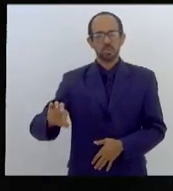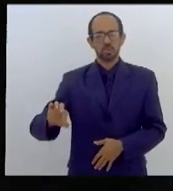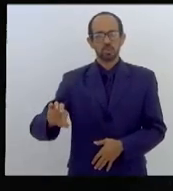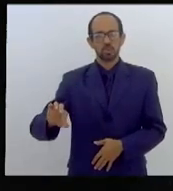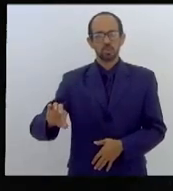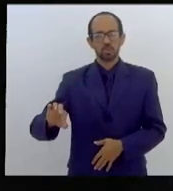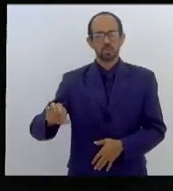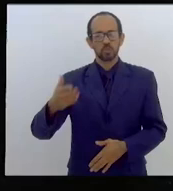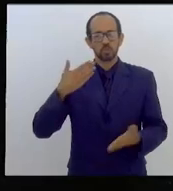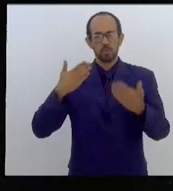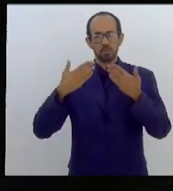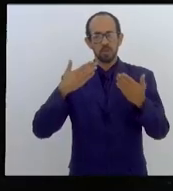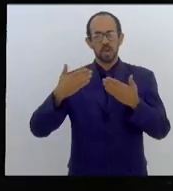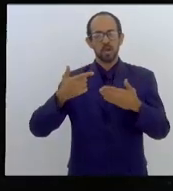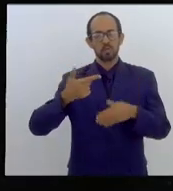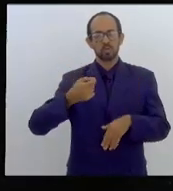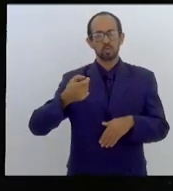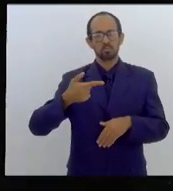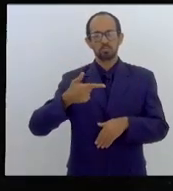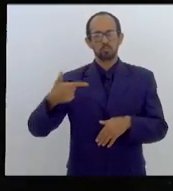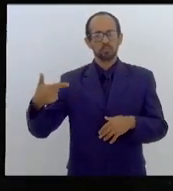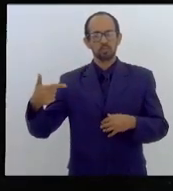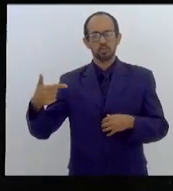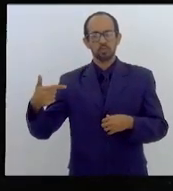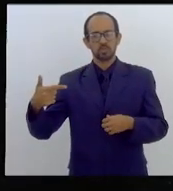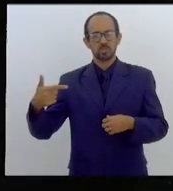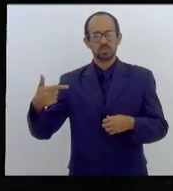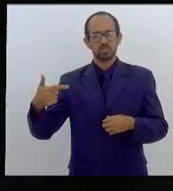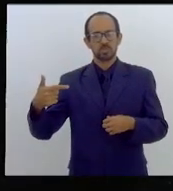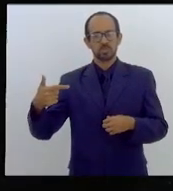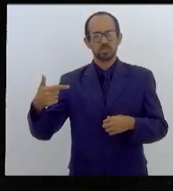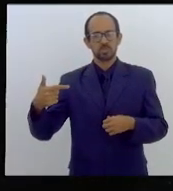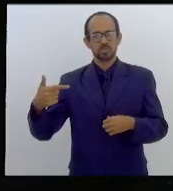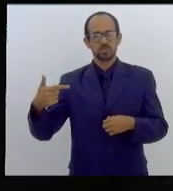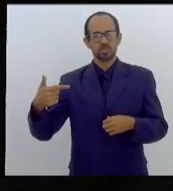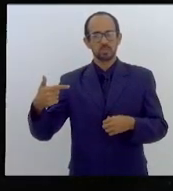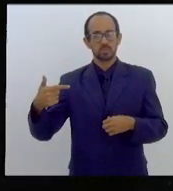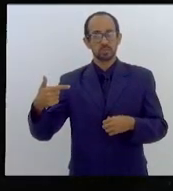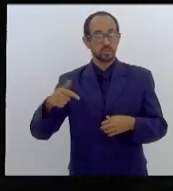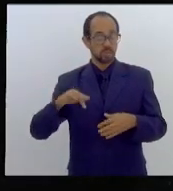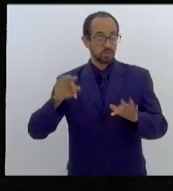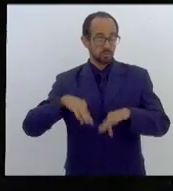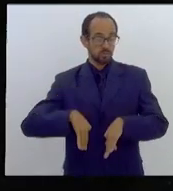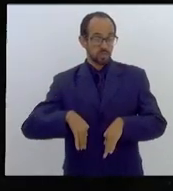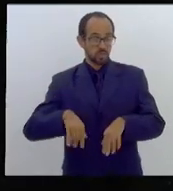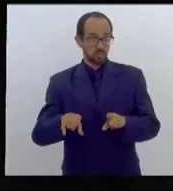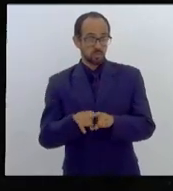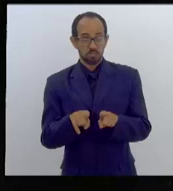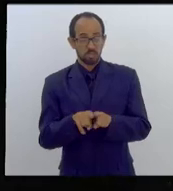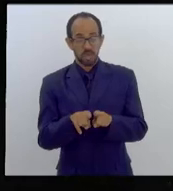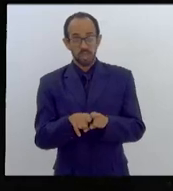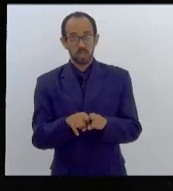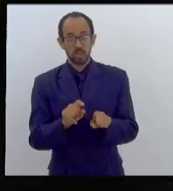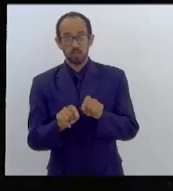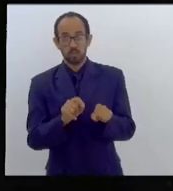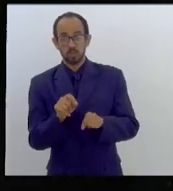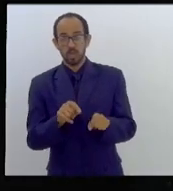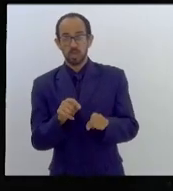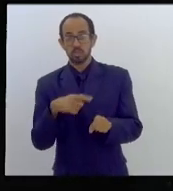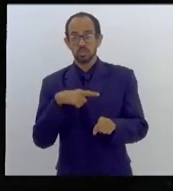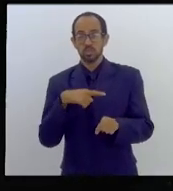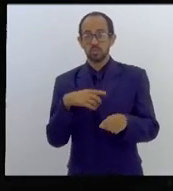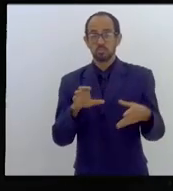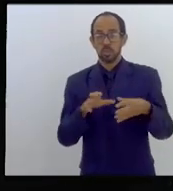se comparado ao ano de 2022. E, finalmente, né, nós tivemos aqui uma